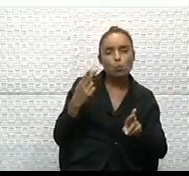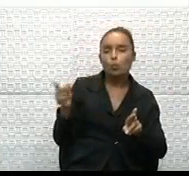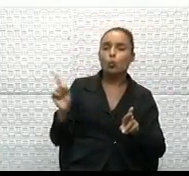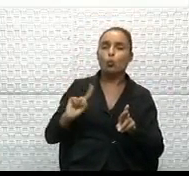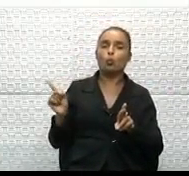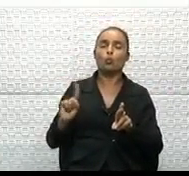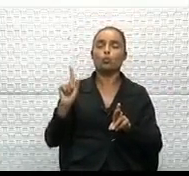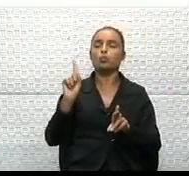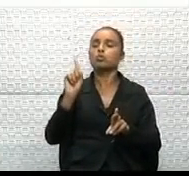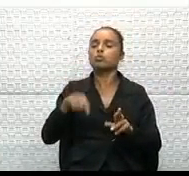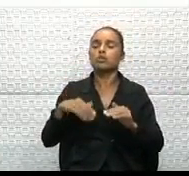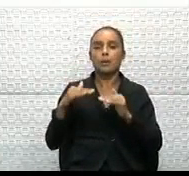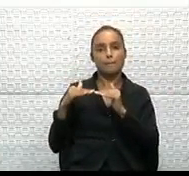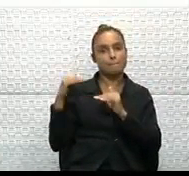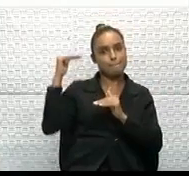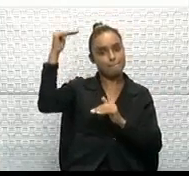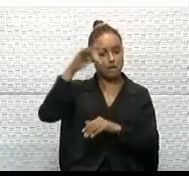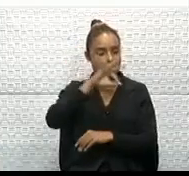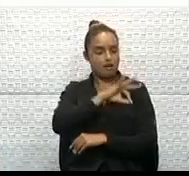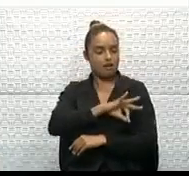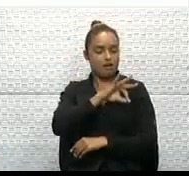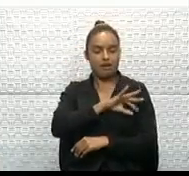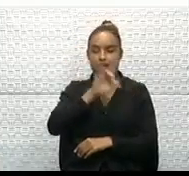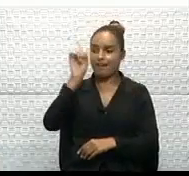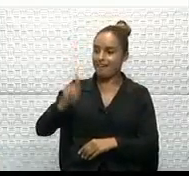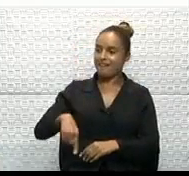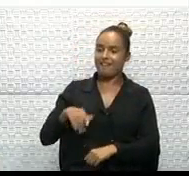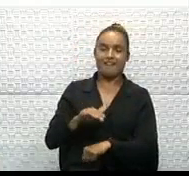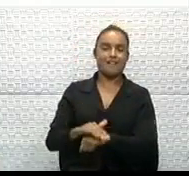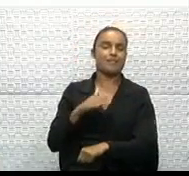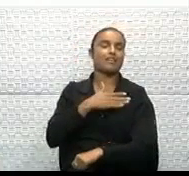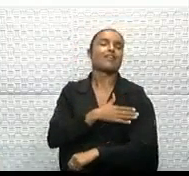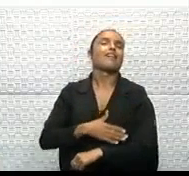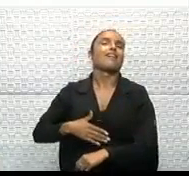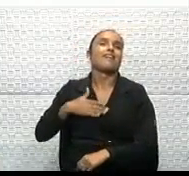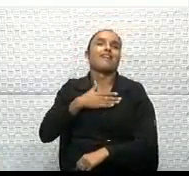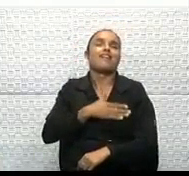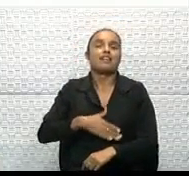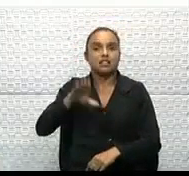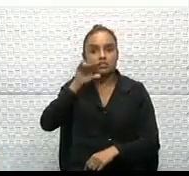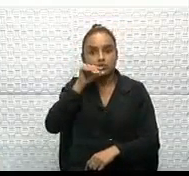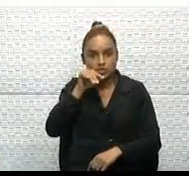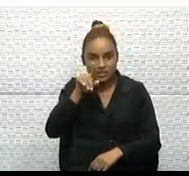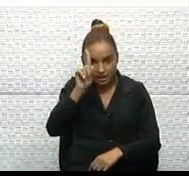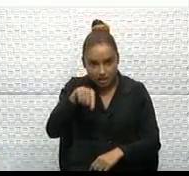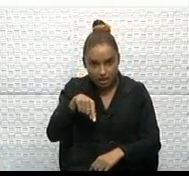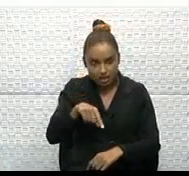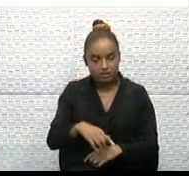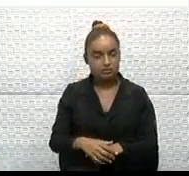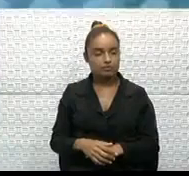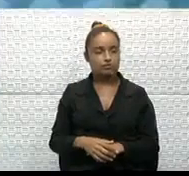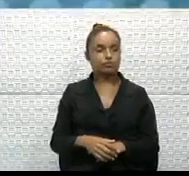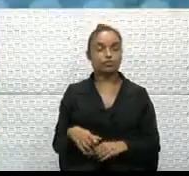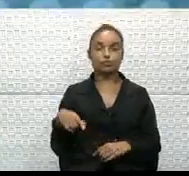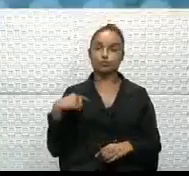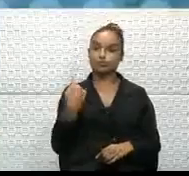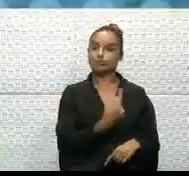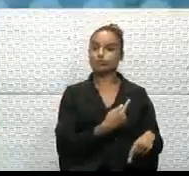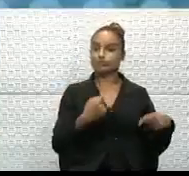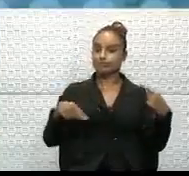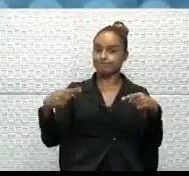Quanto maior a remuneração, maior a satisfação do funcionário. Então, nós vamos